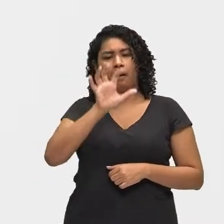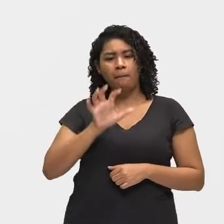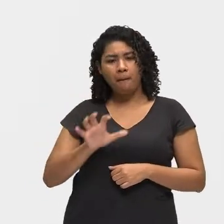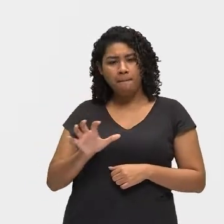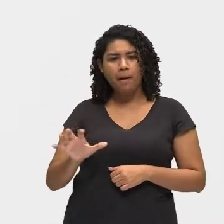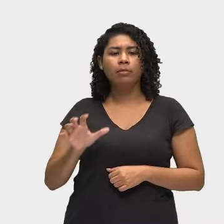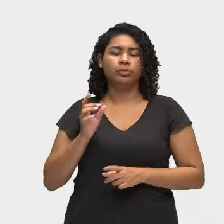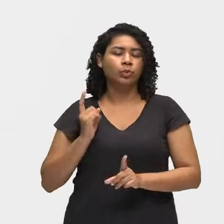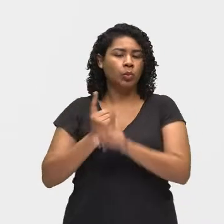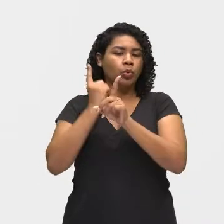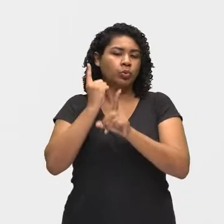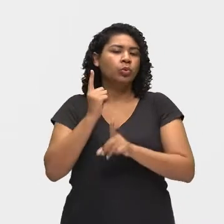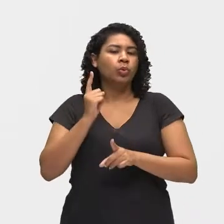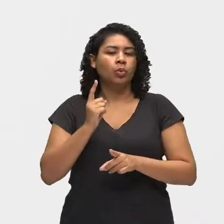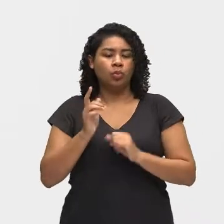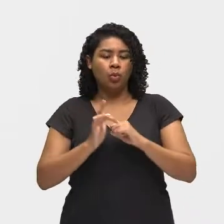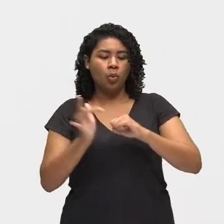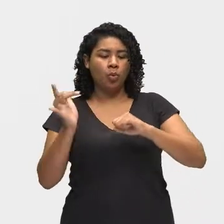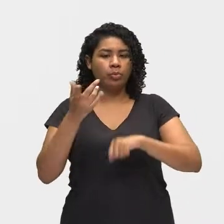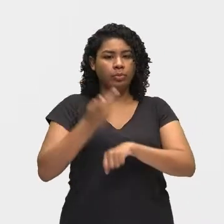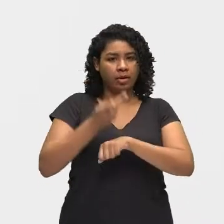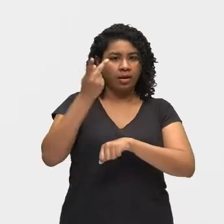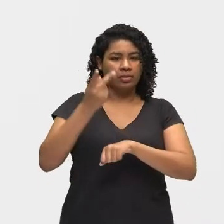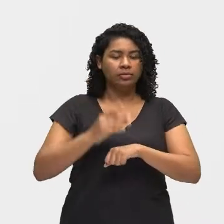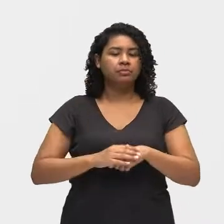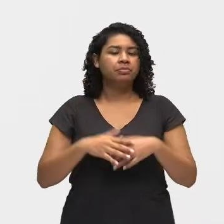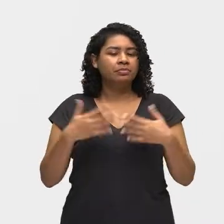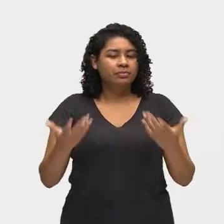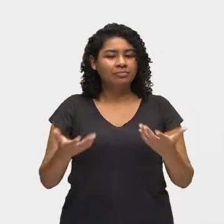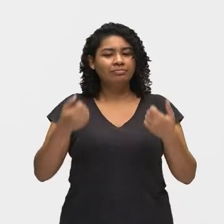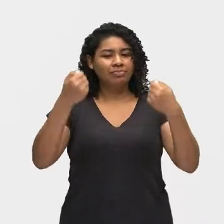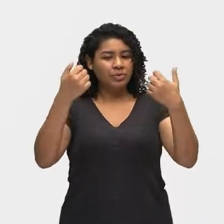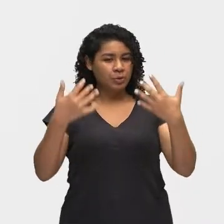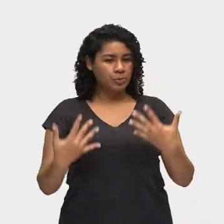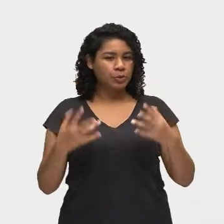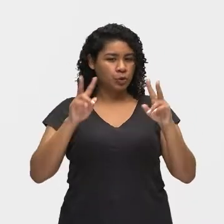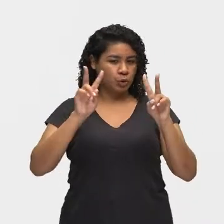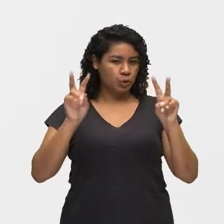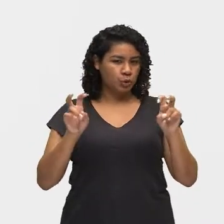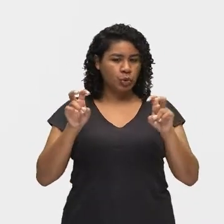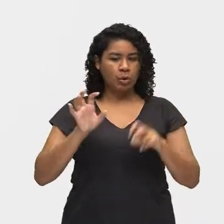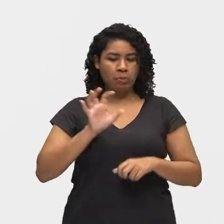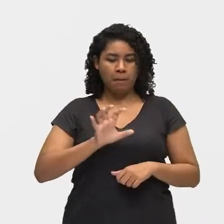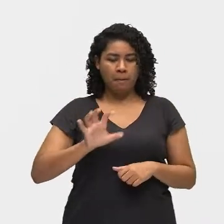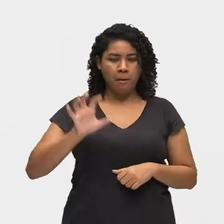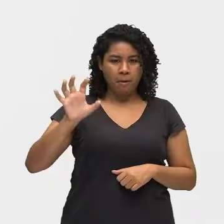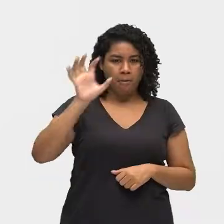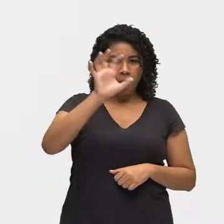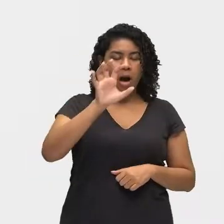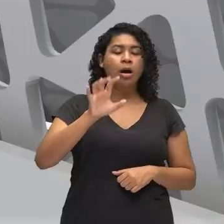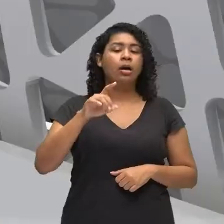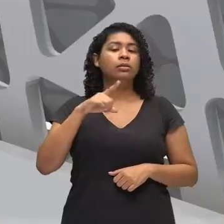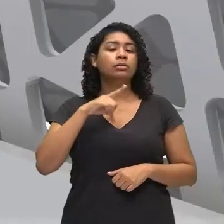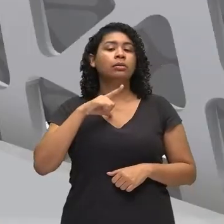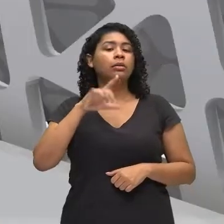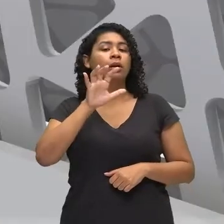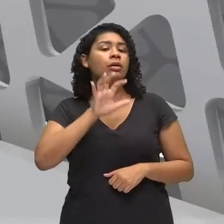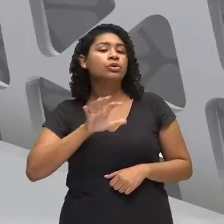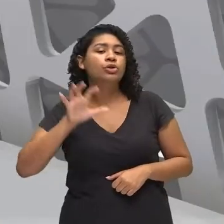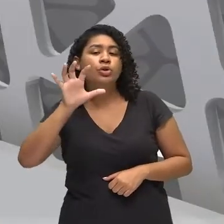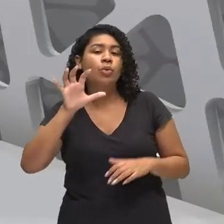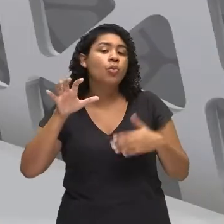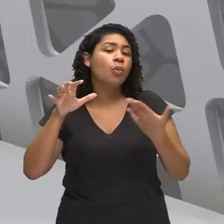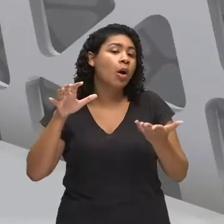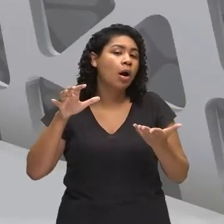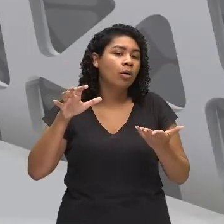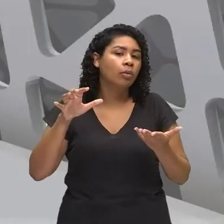ouro e prata. Quando nós falamos dessas regiões, nós estamos falando das regiões, por exemplo, da